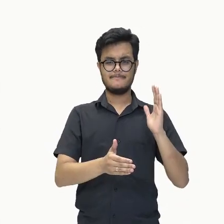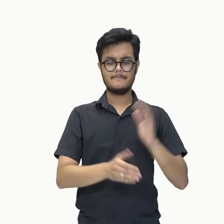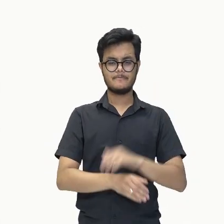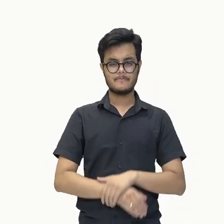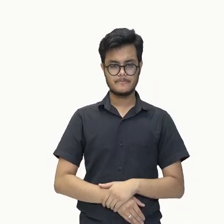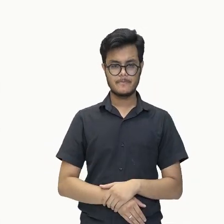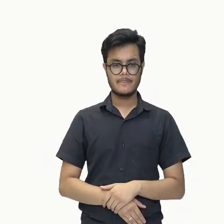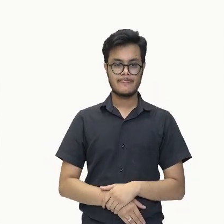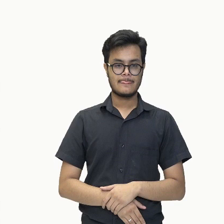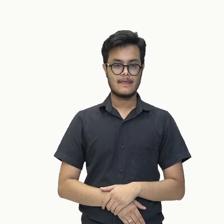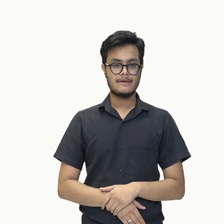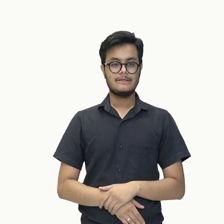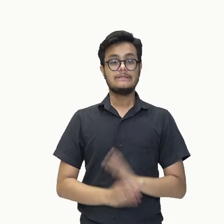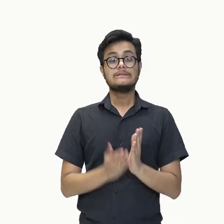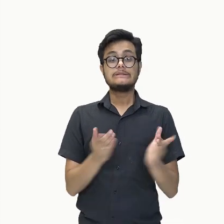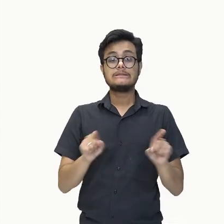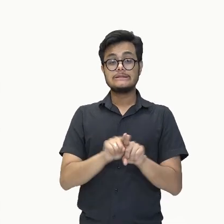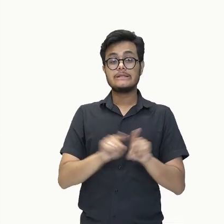ao redor de